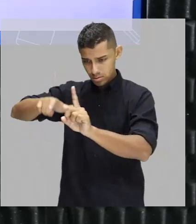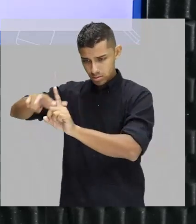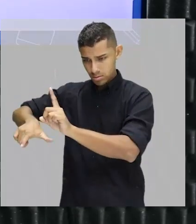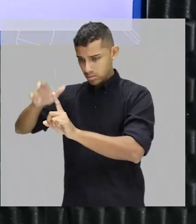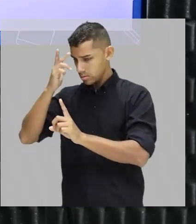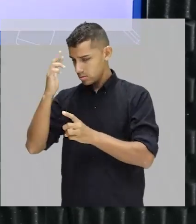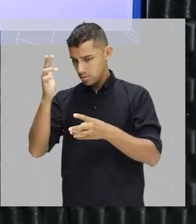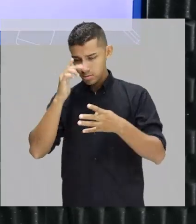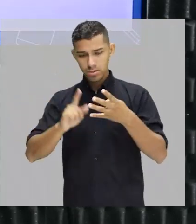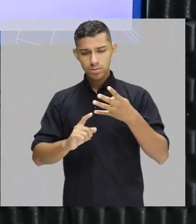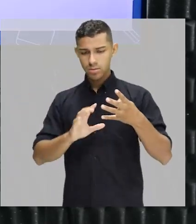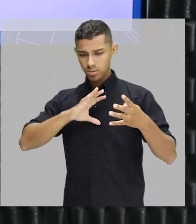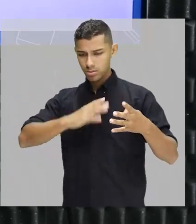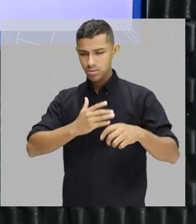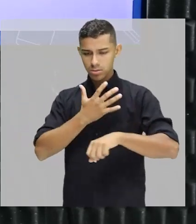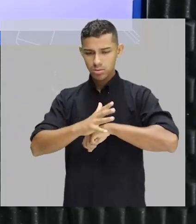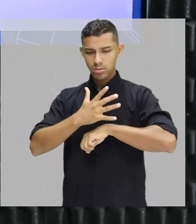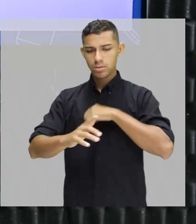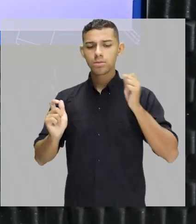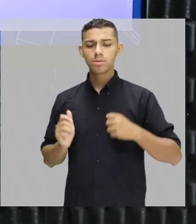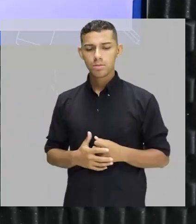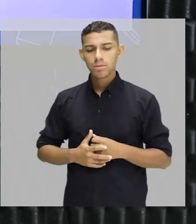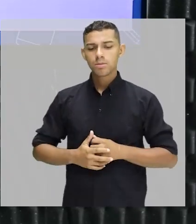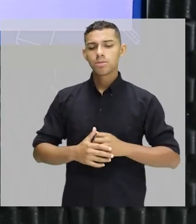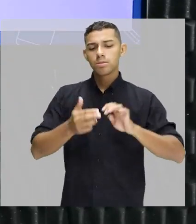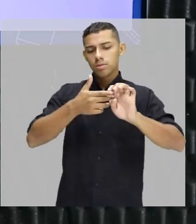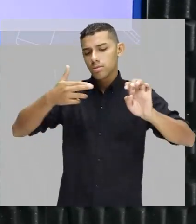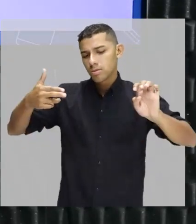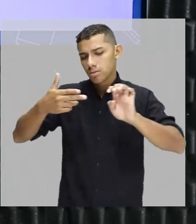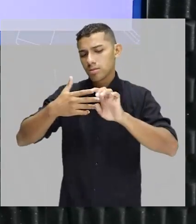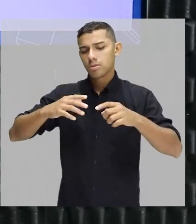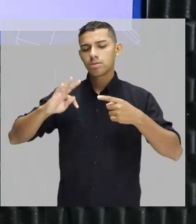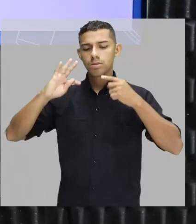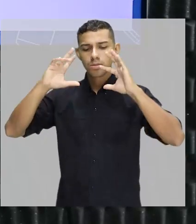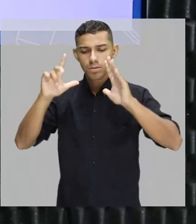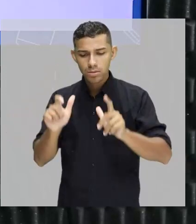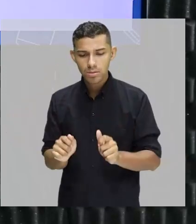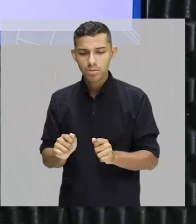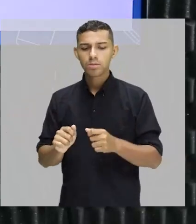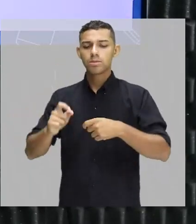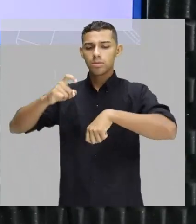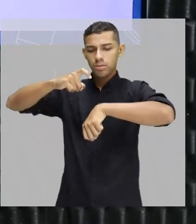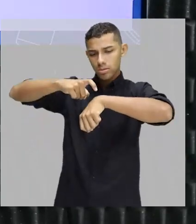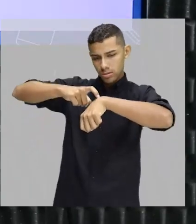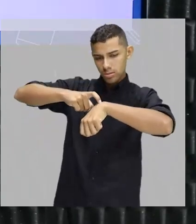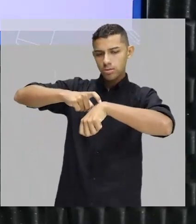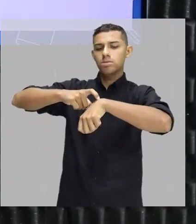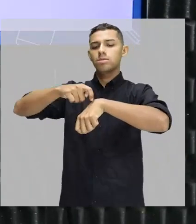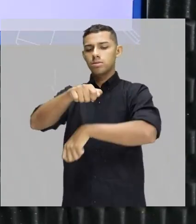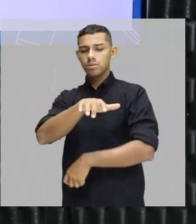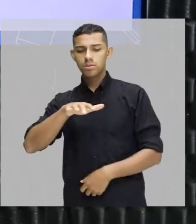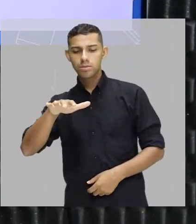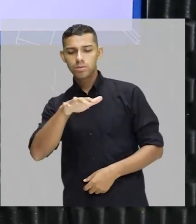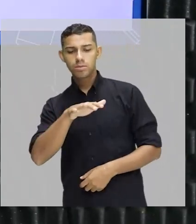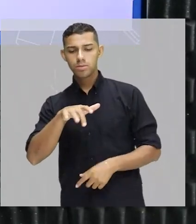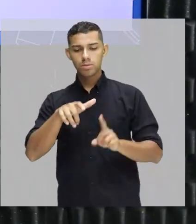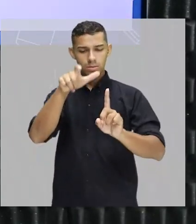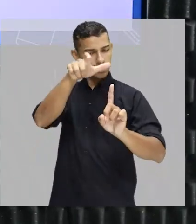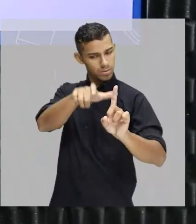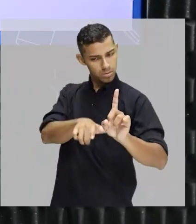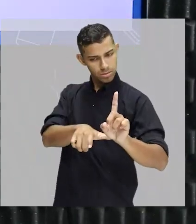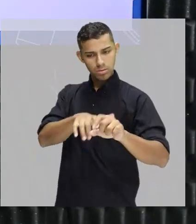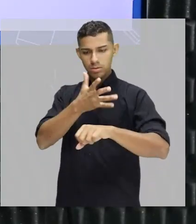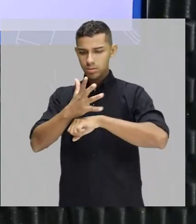uma narração são, né, todos esses elementos aí que nós acabamos de citar. O tempo, o espaço,